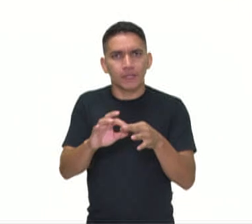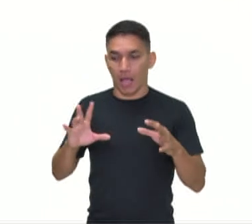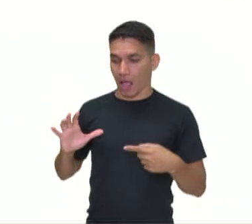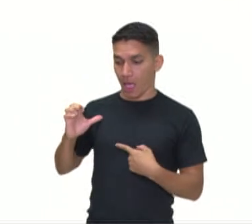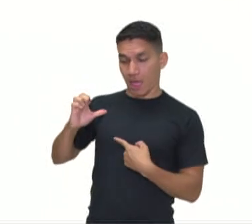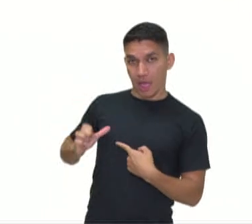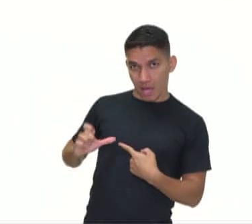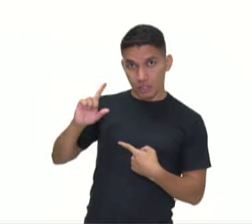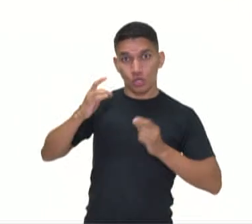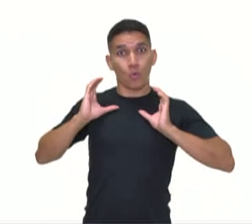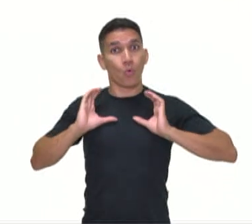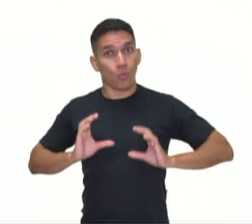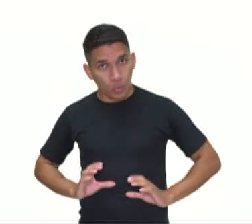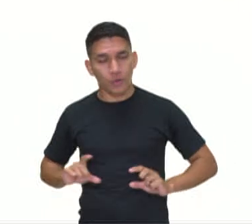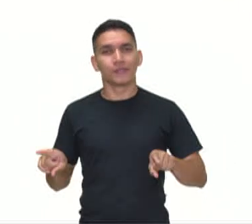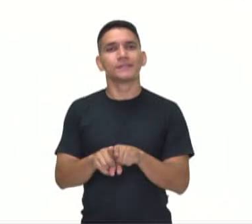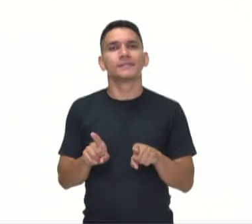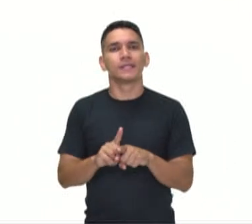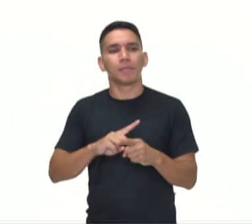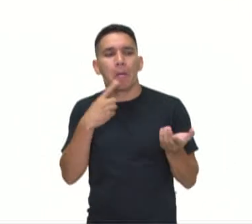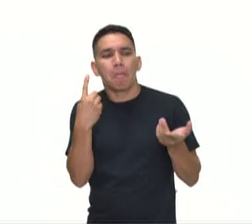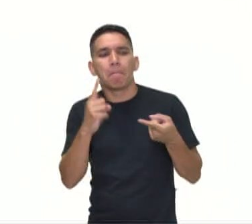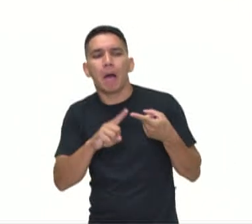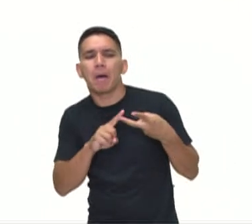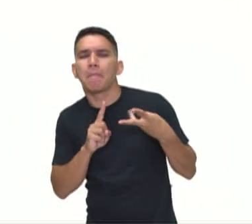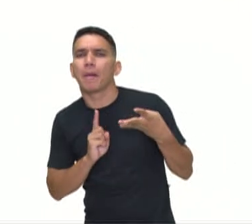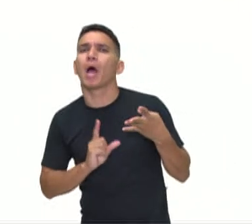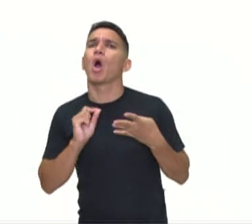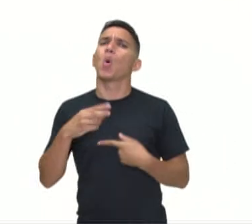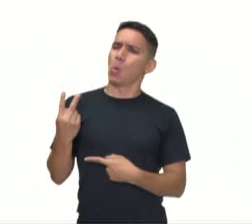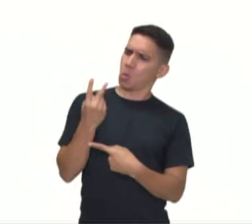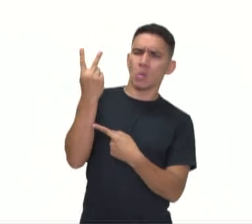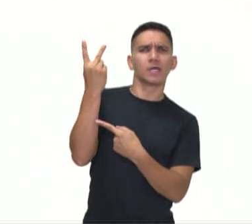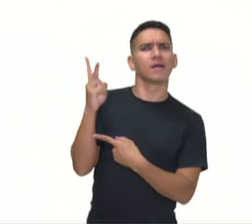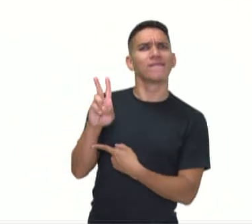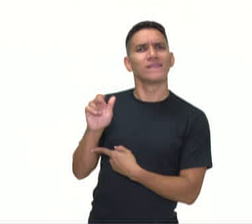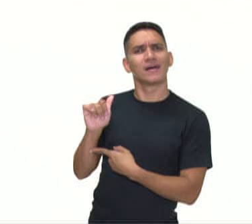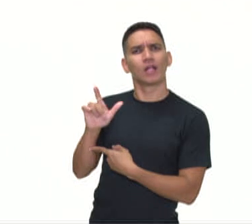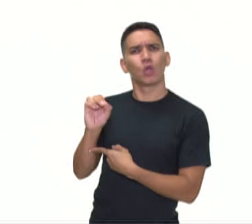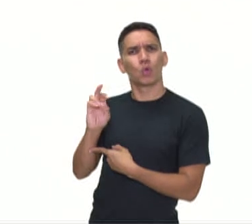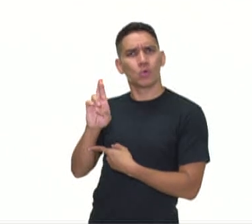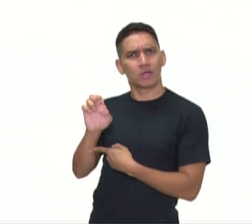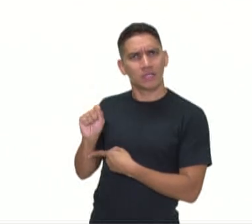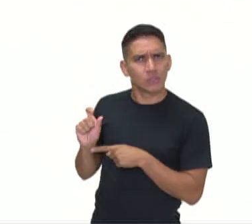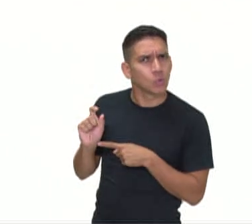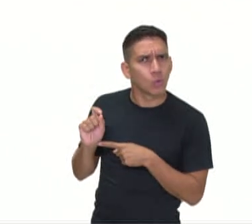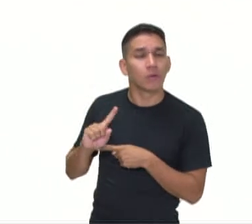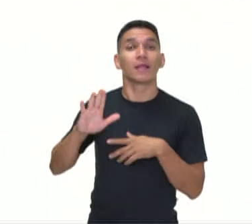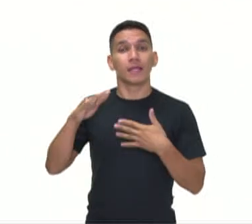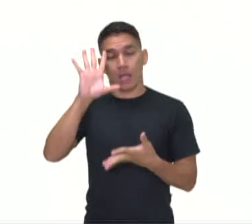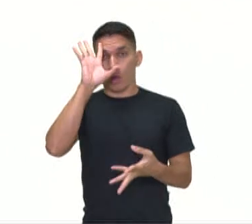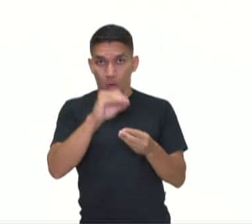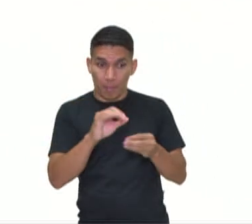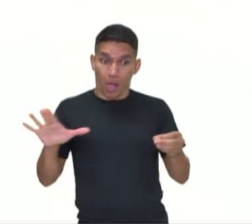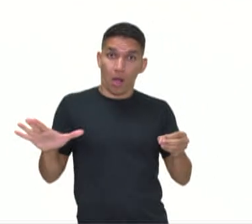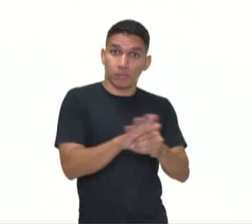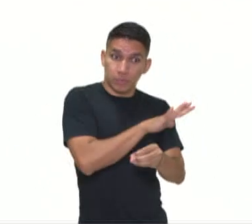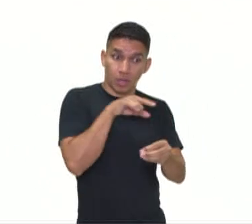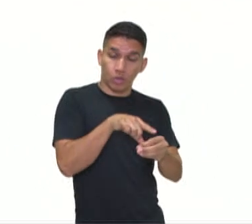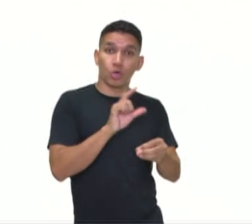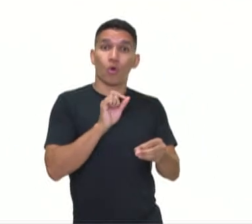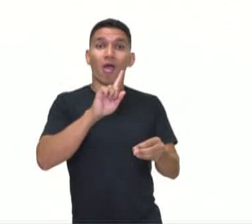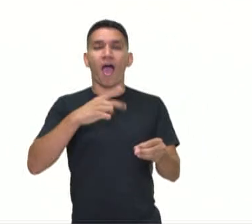nossa conduta, definir o que são os valores e compreender que absolutos são os valores que valem